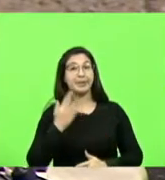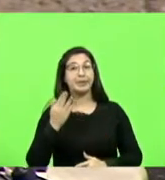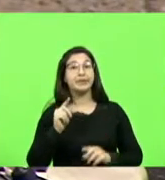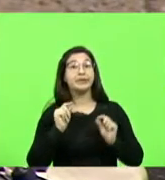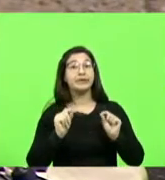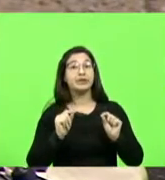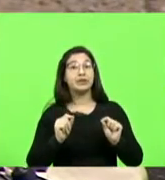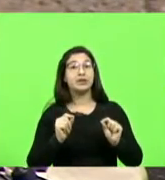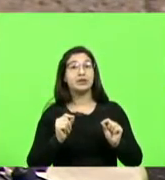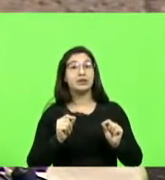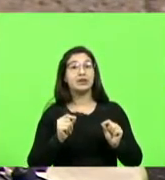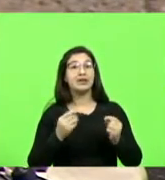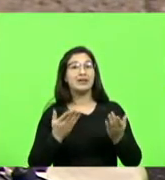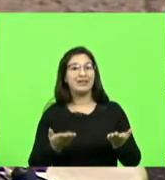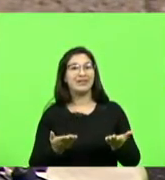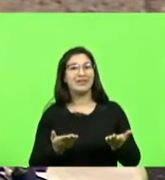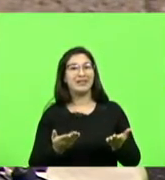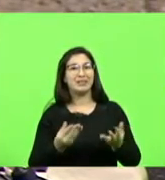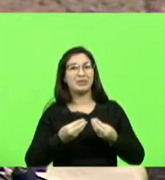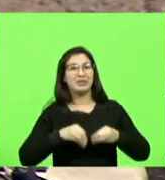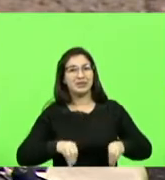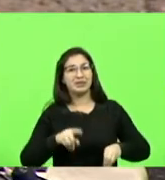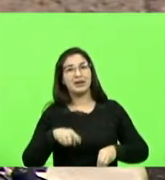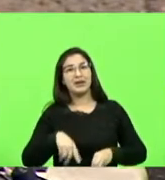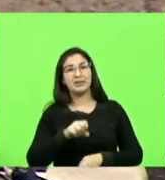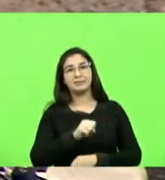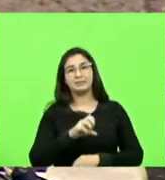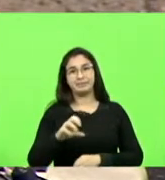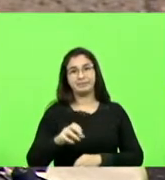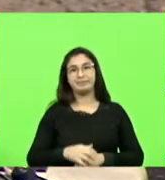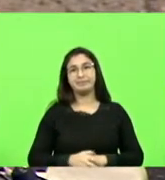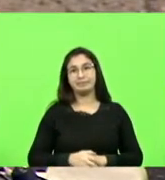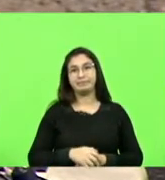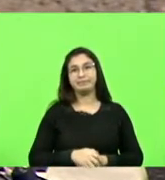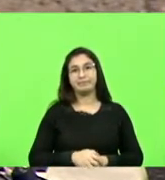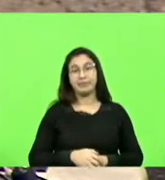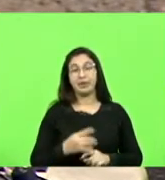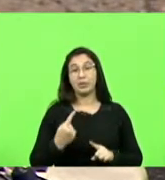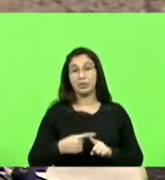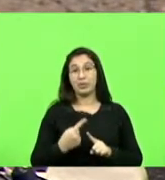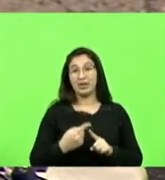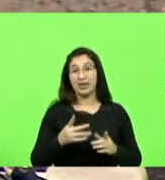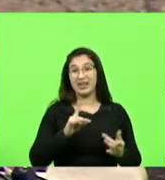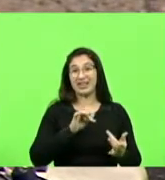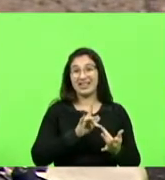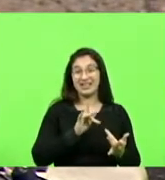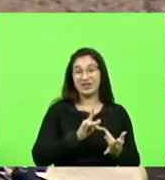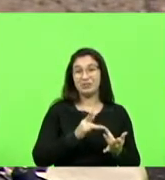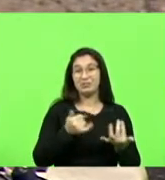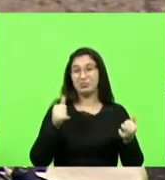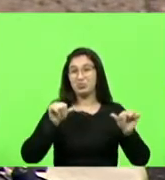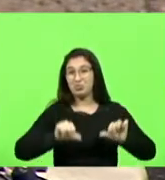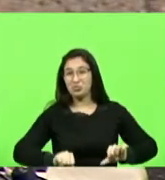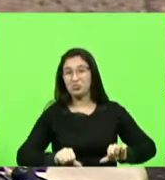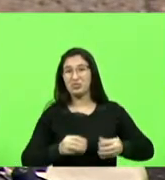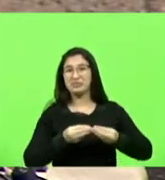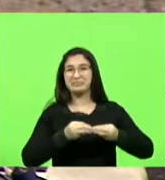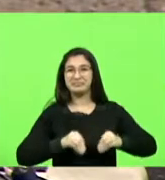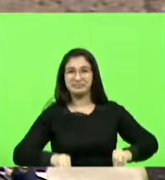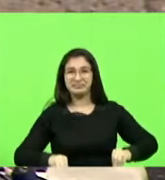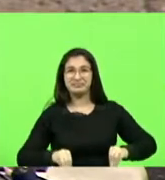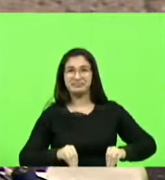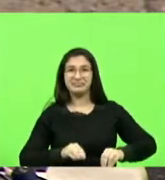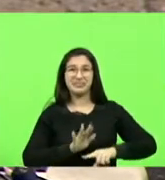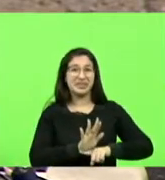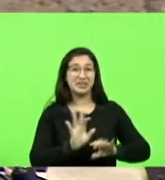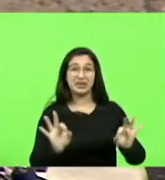aqui é o catarinense, que tem um atendimento ruim, precário e desmotivador, porque